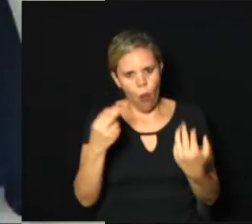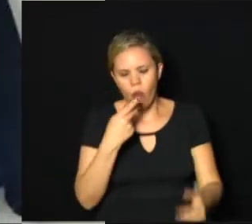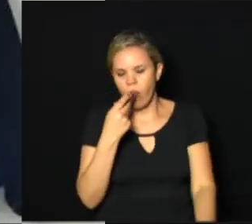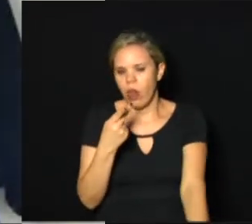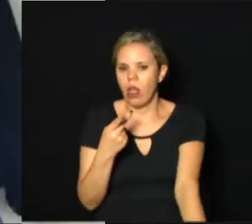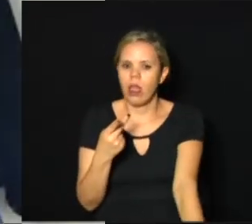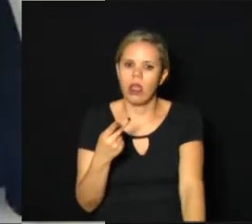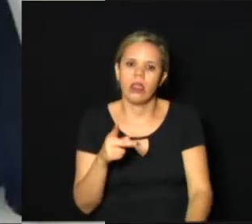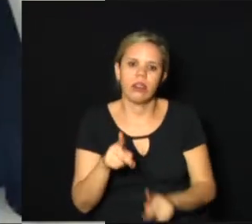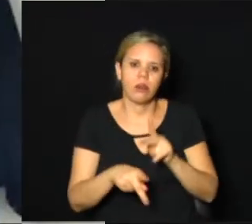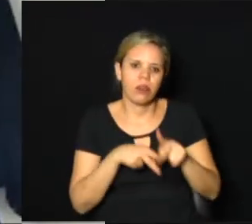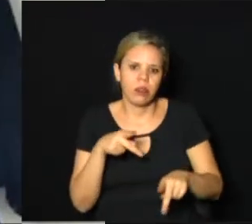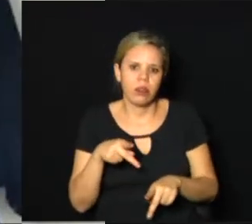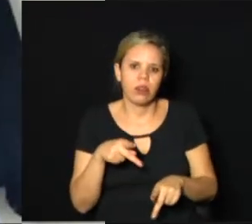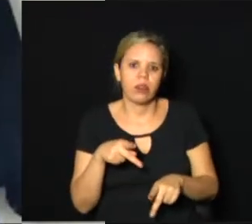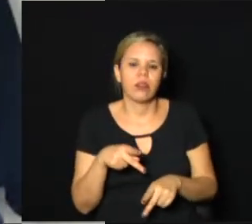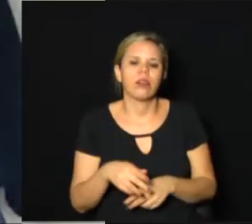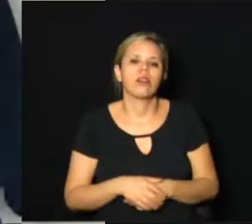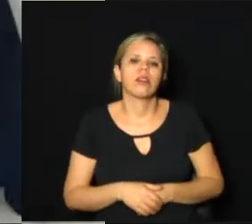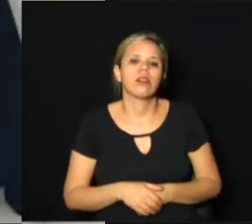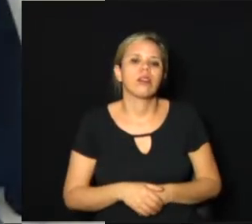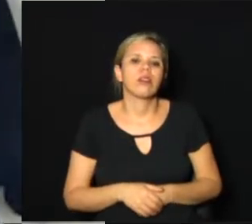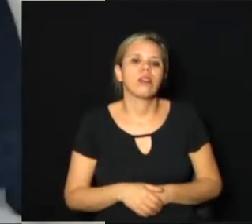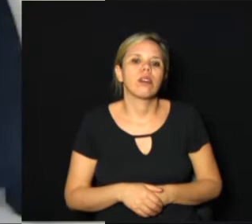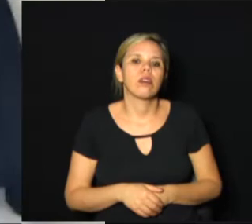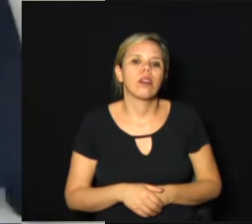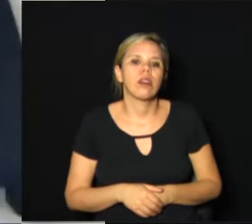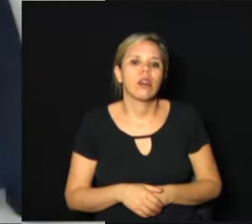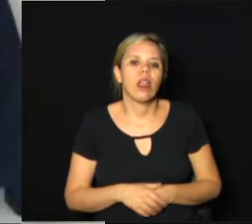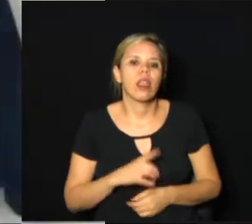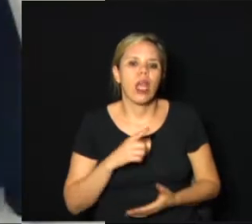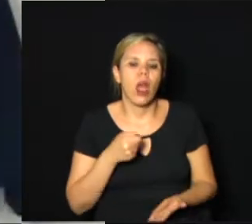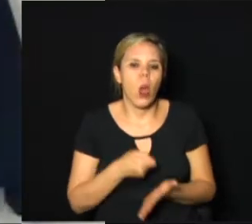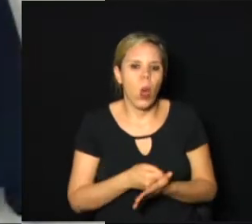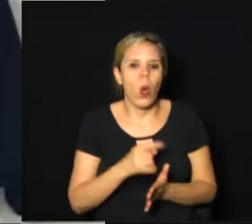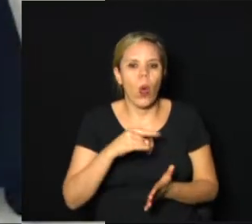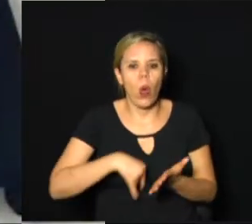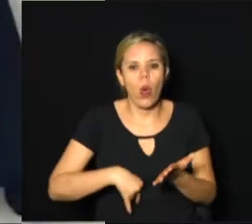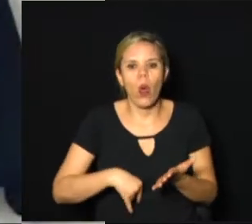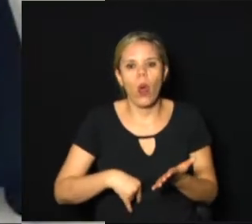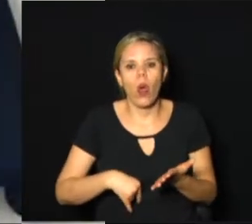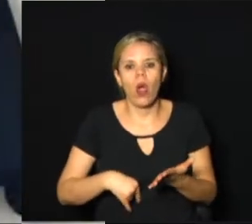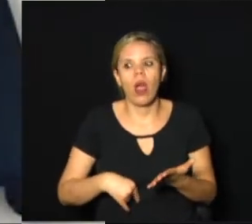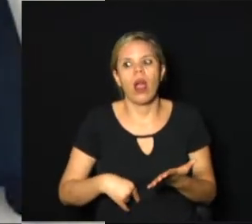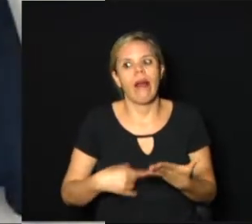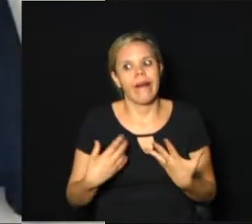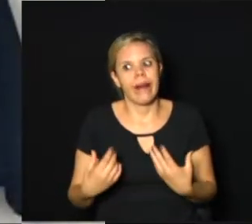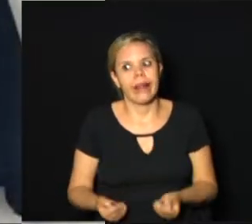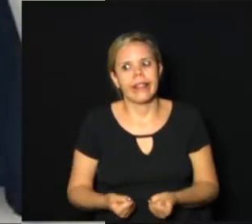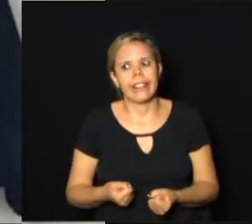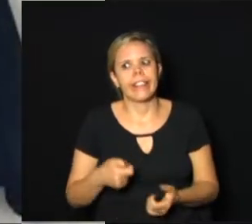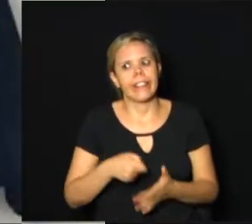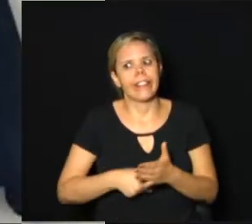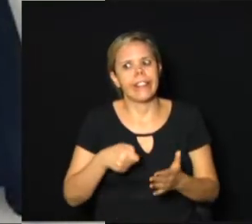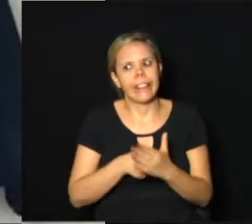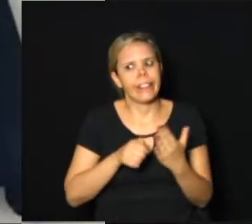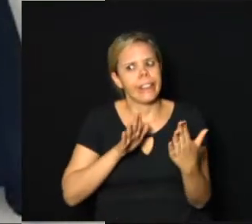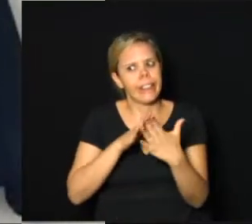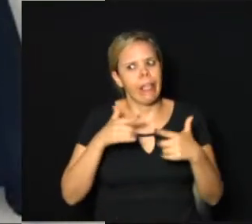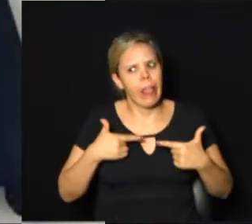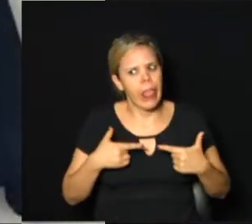Eles foram instados, né, por dever de ofício, a enfrentar uma guerra. É como se eles estivessem enfrentando uma